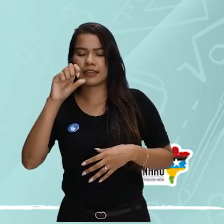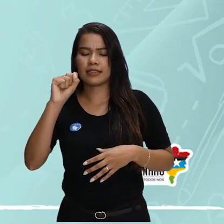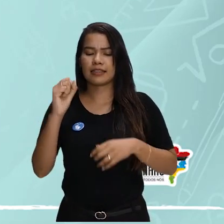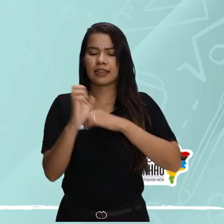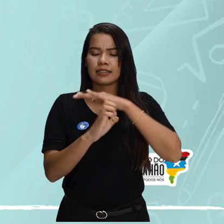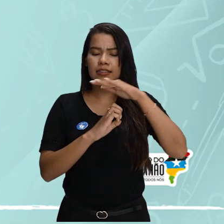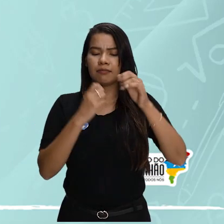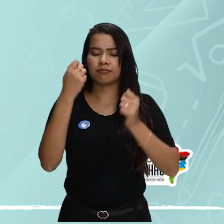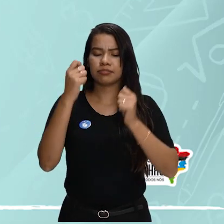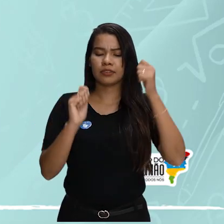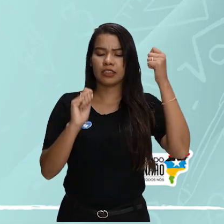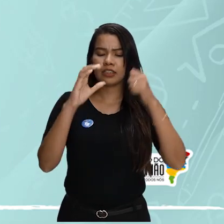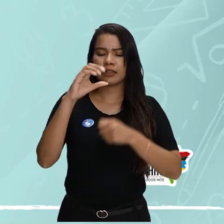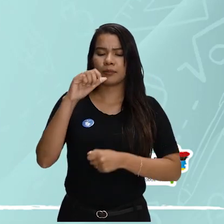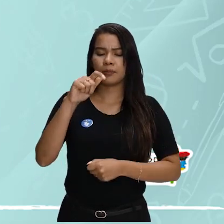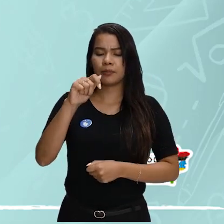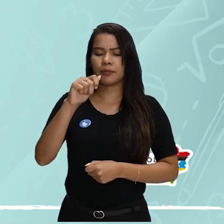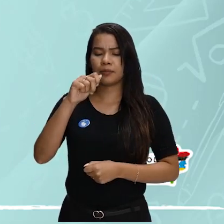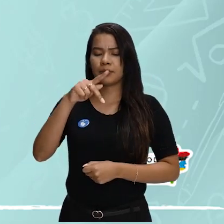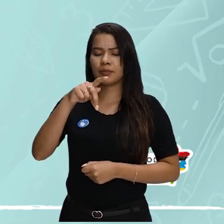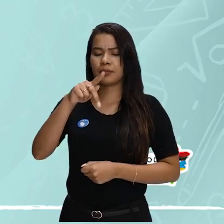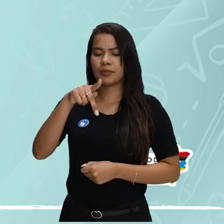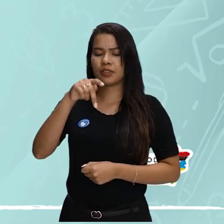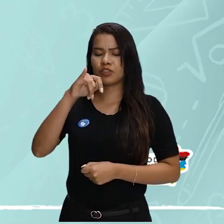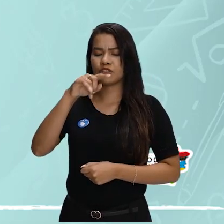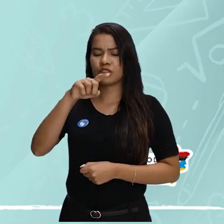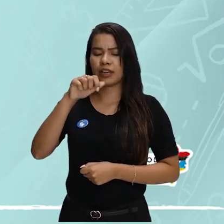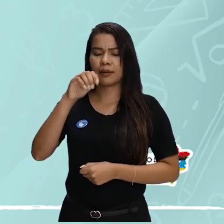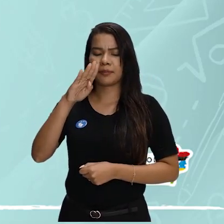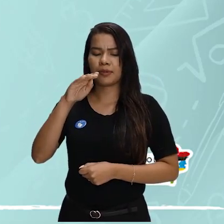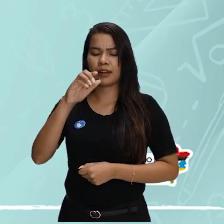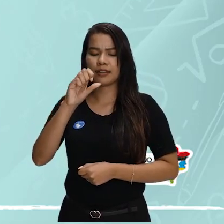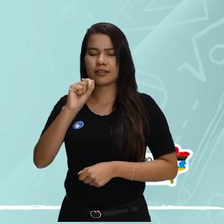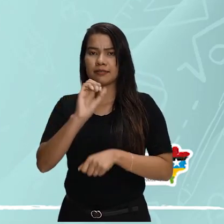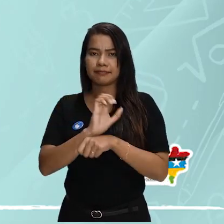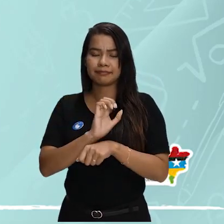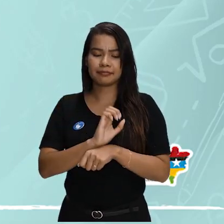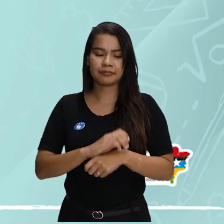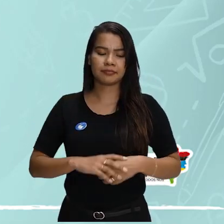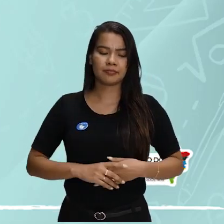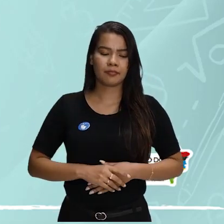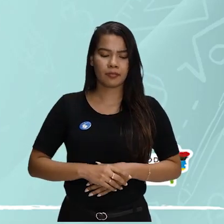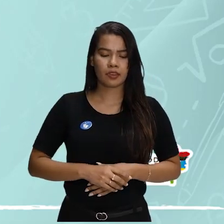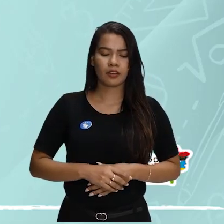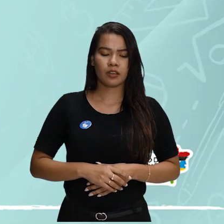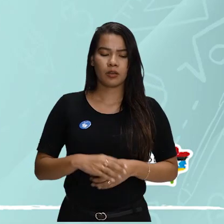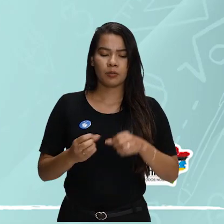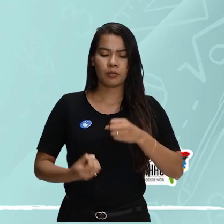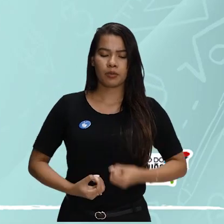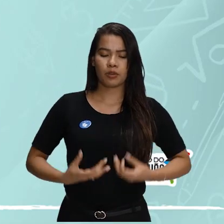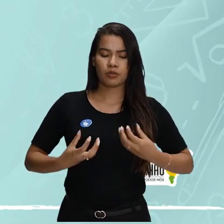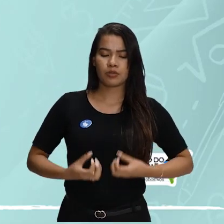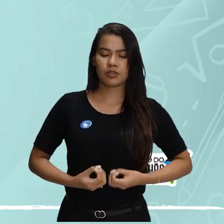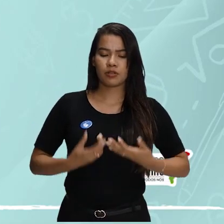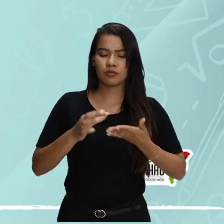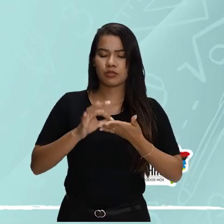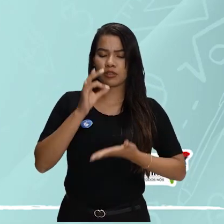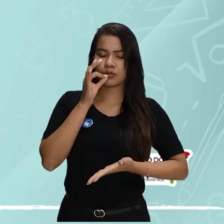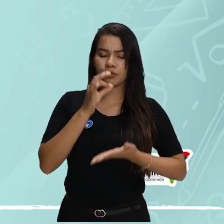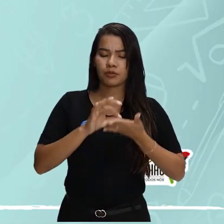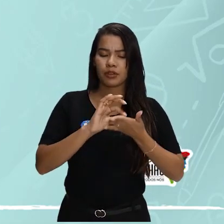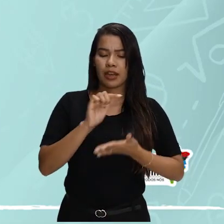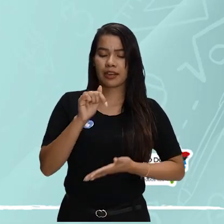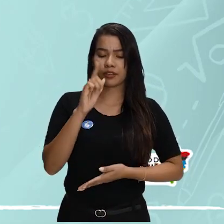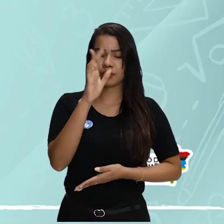de conhecimento de matemática dos alunos, comprimento dos pregos produzidos por uma empresa. estatura dos